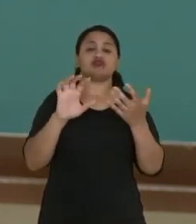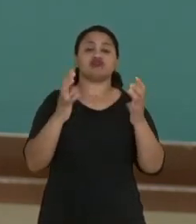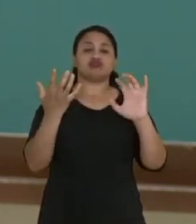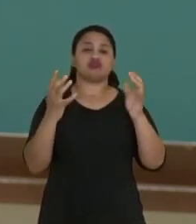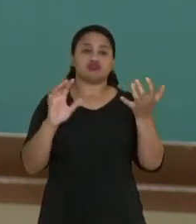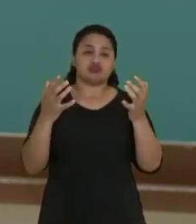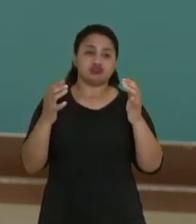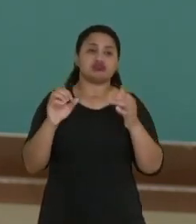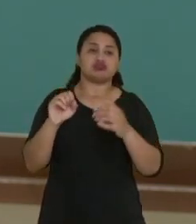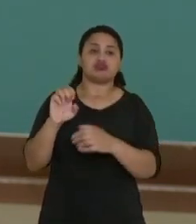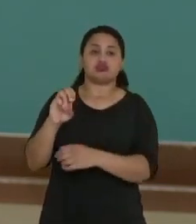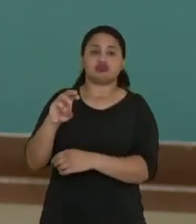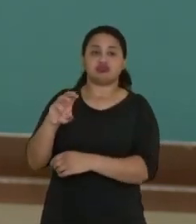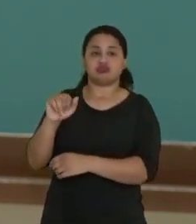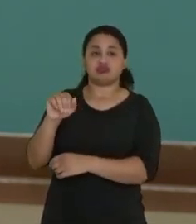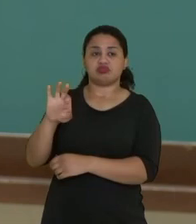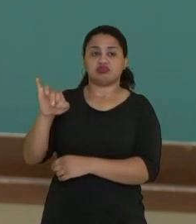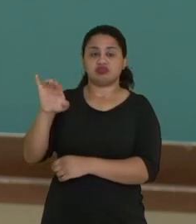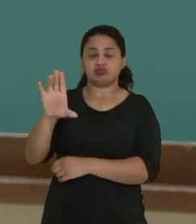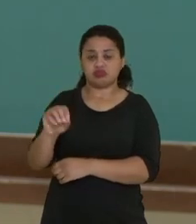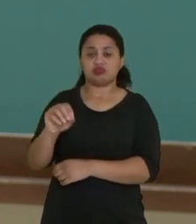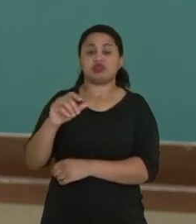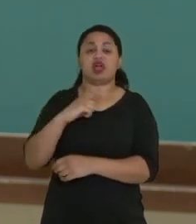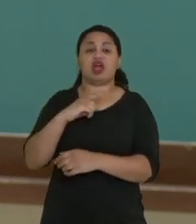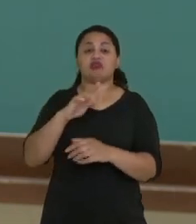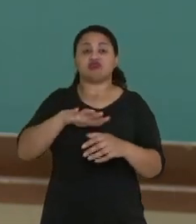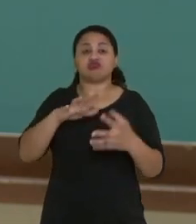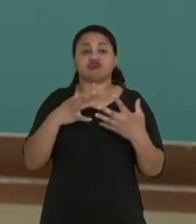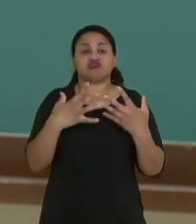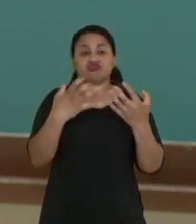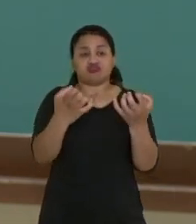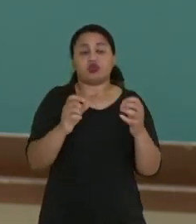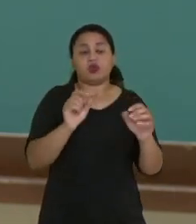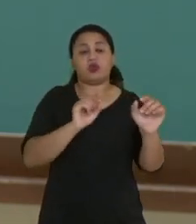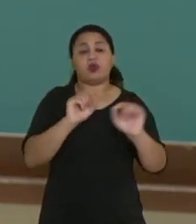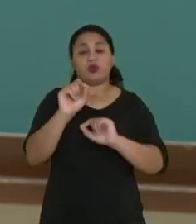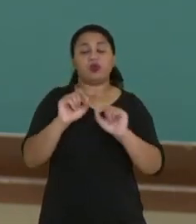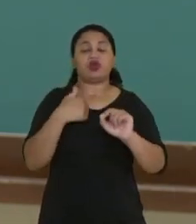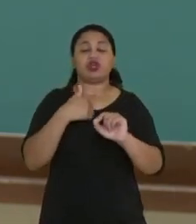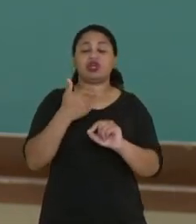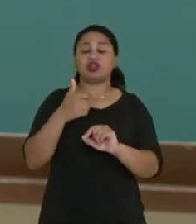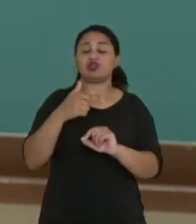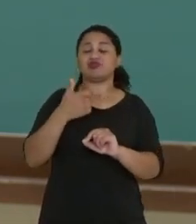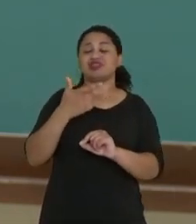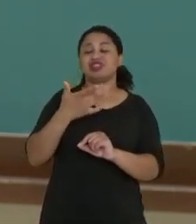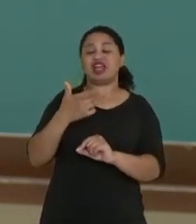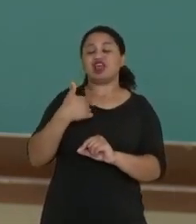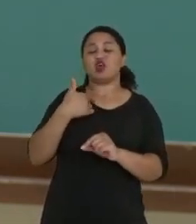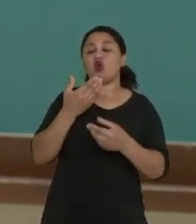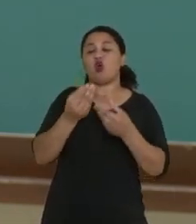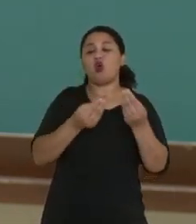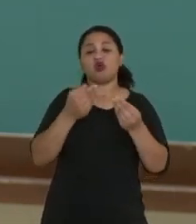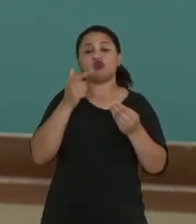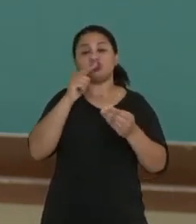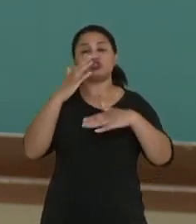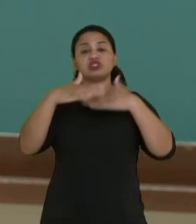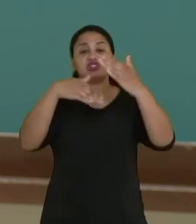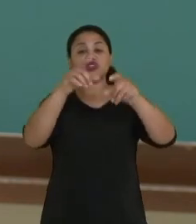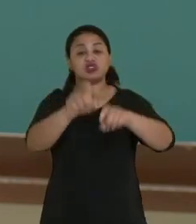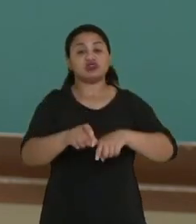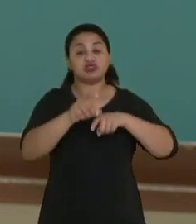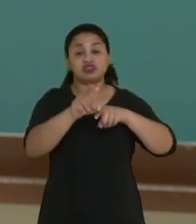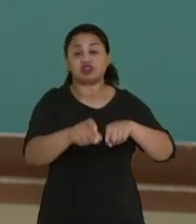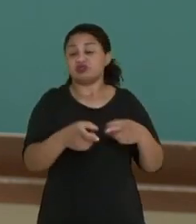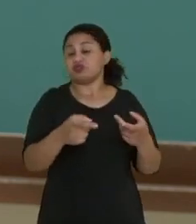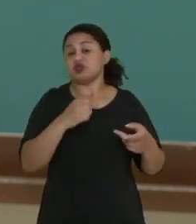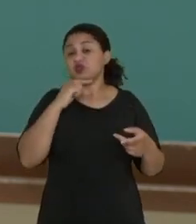semiárido, vai ter então uma região seca que não oferece condições nem mesmo de desenvolvimento da agricultura, porque se